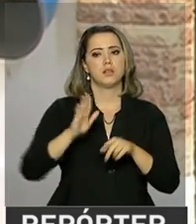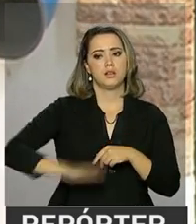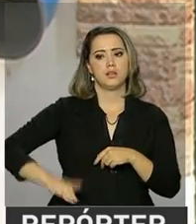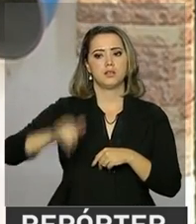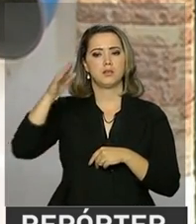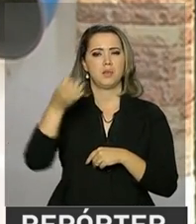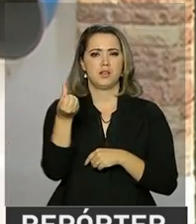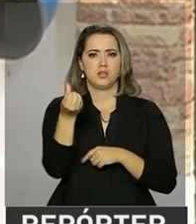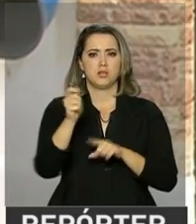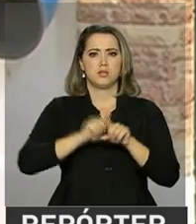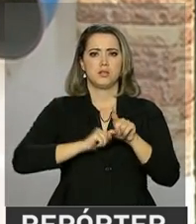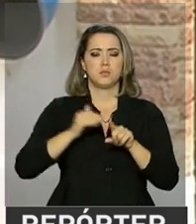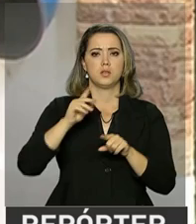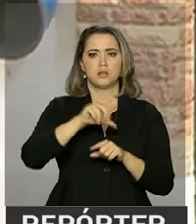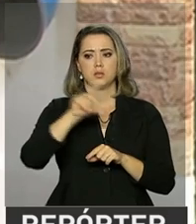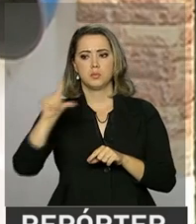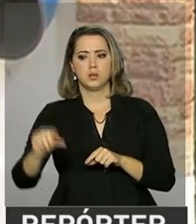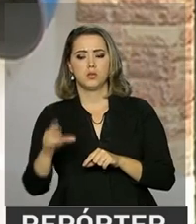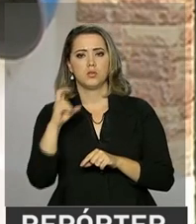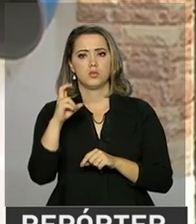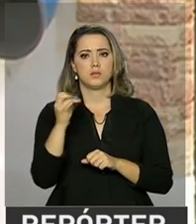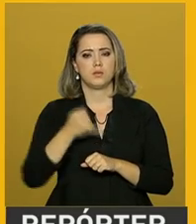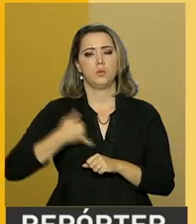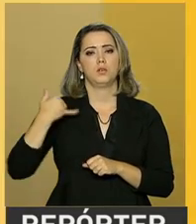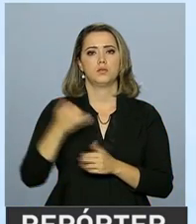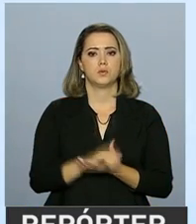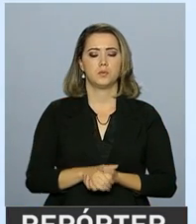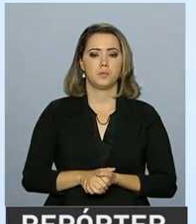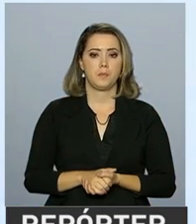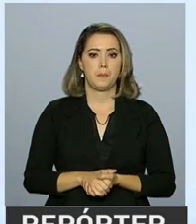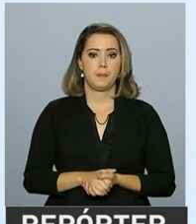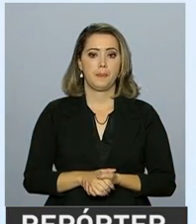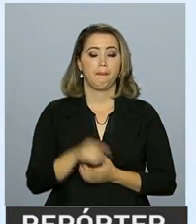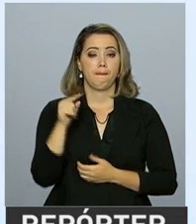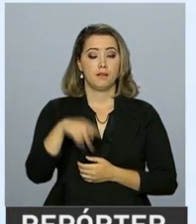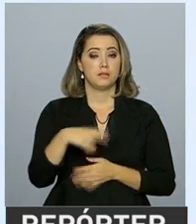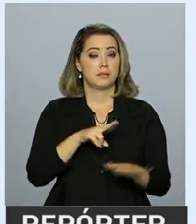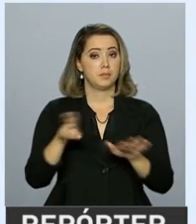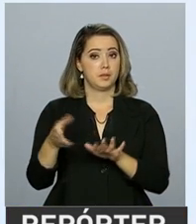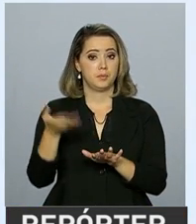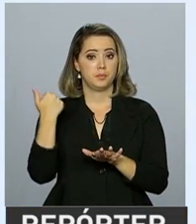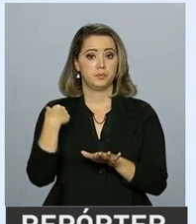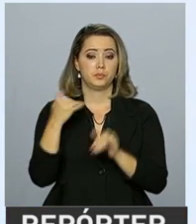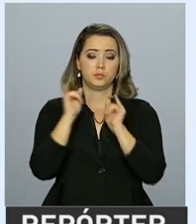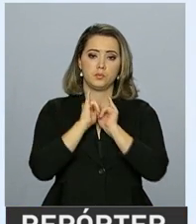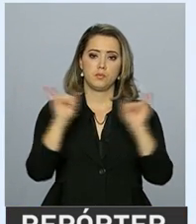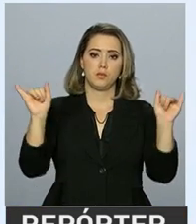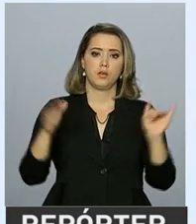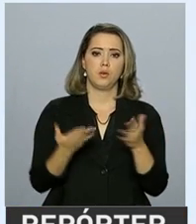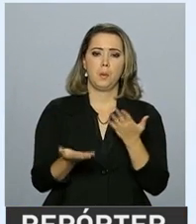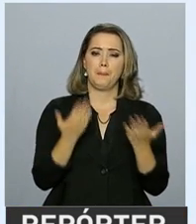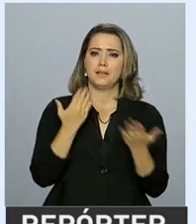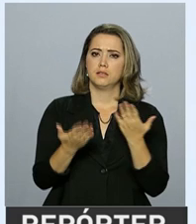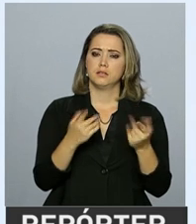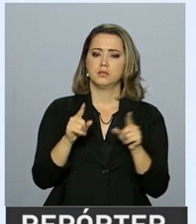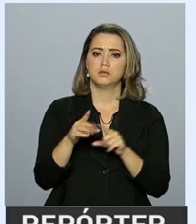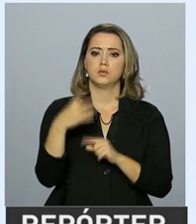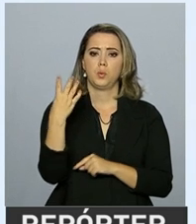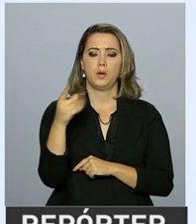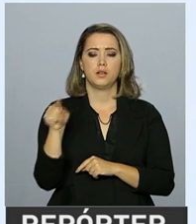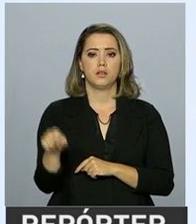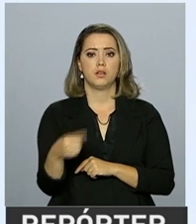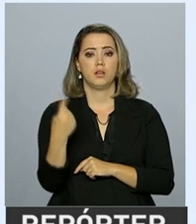6 meses e menores de 5 anos de idade até o fim da semana passada quando foi divulgado o último balanço